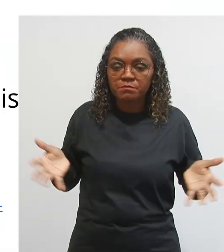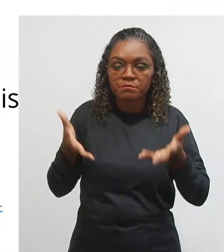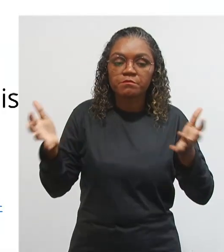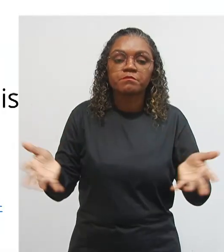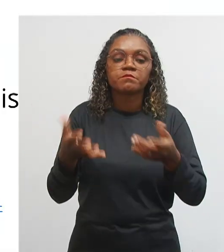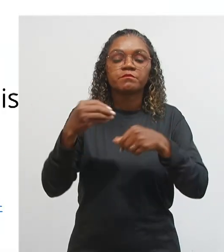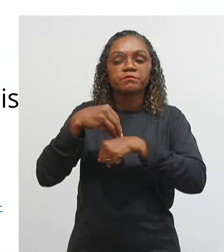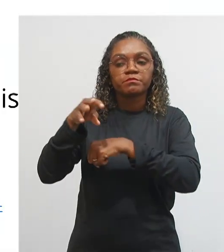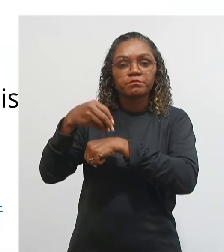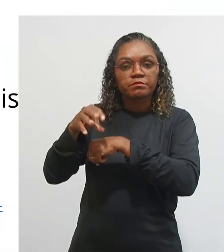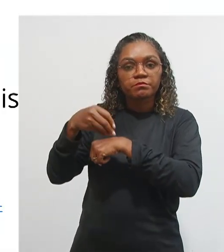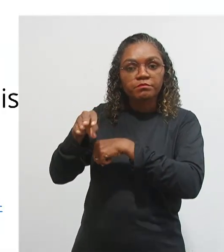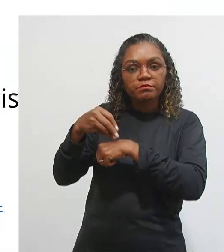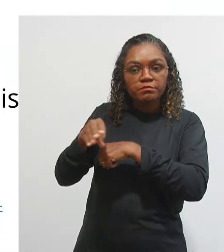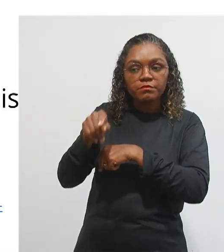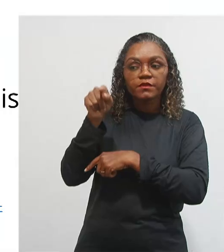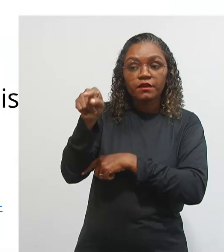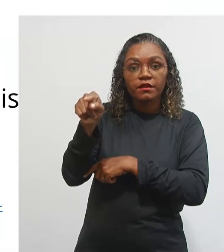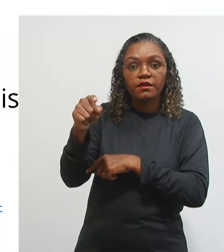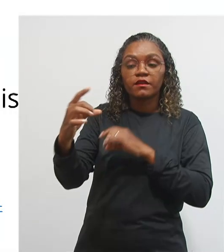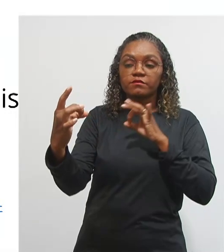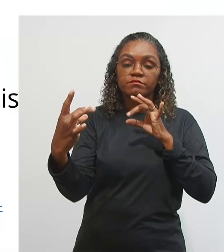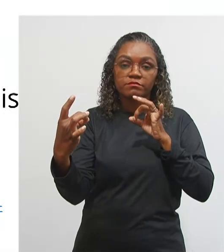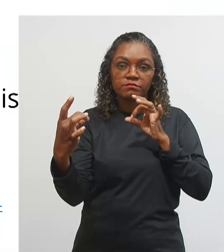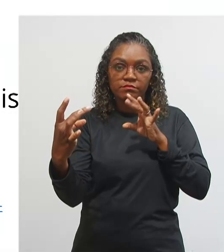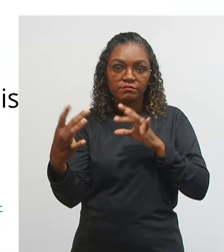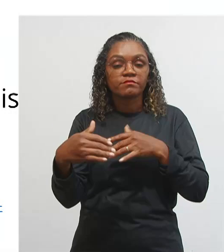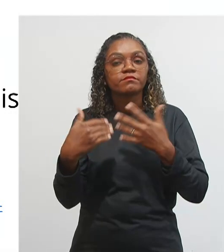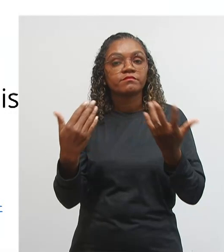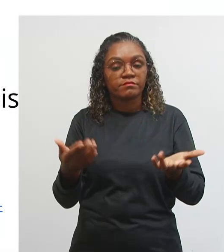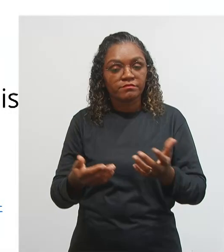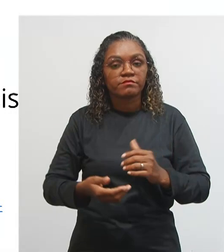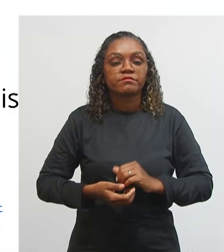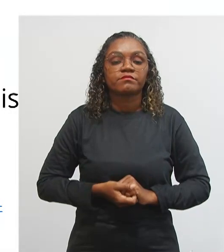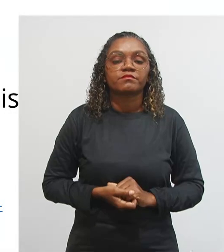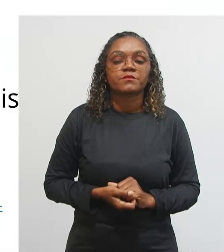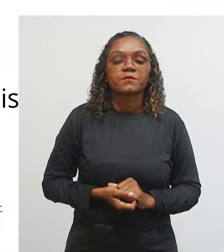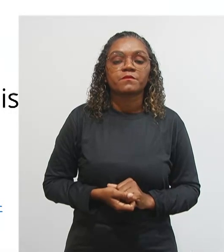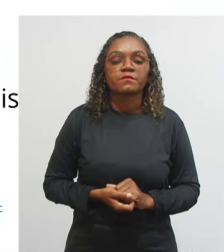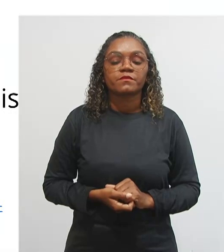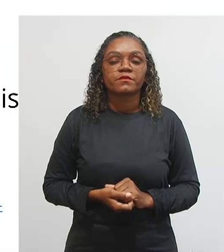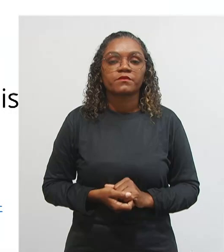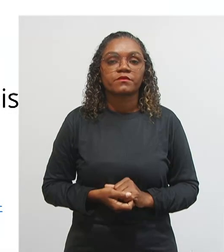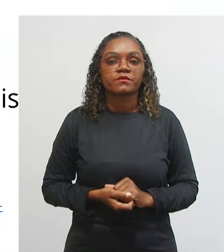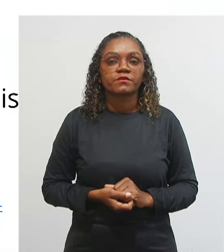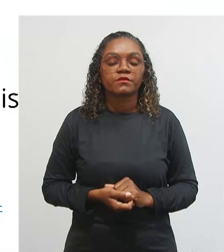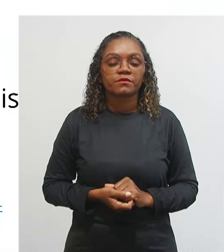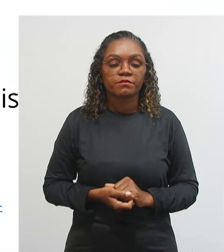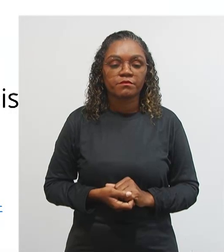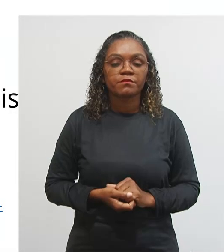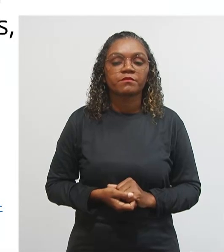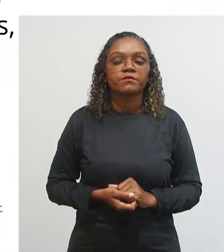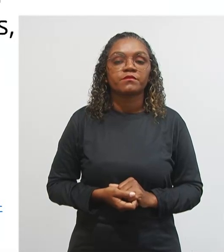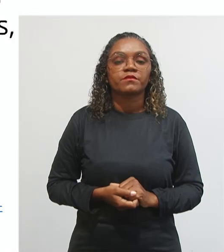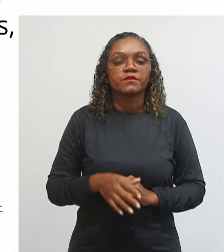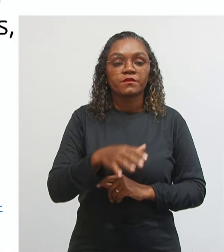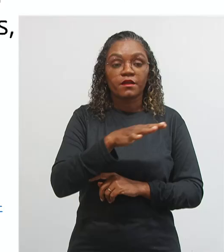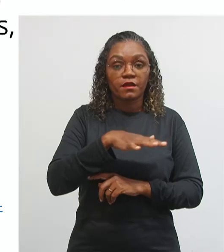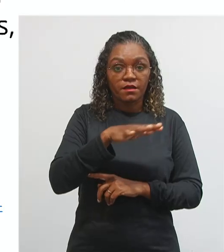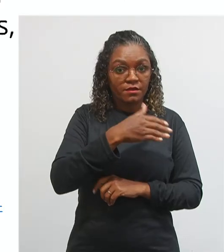orientação ao cliente, ou seja, orientação para servir o cidadão, né? No caso do marketing no setor